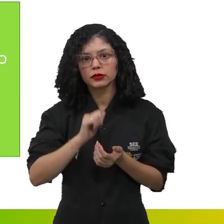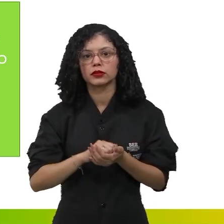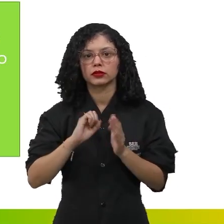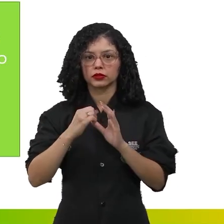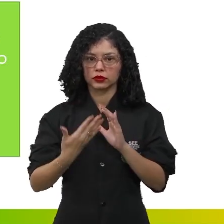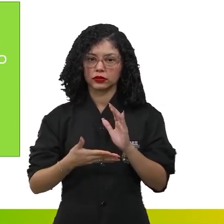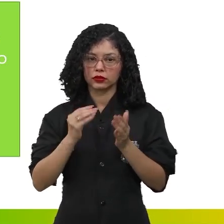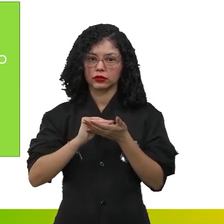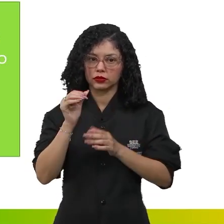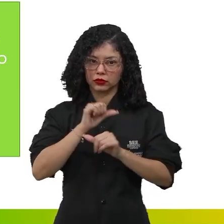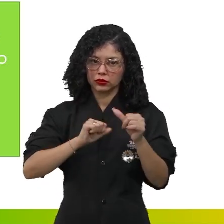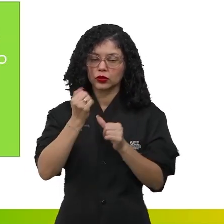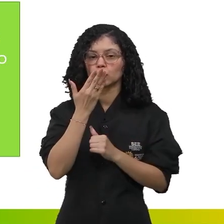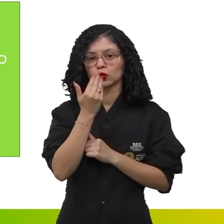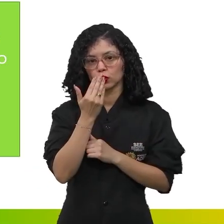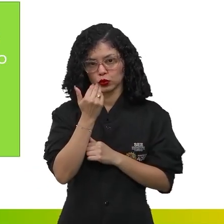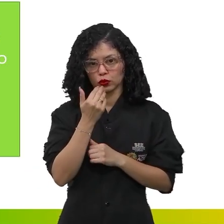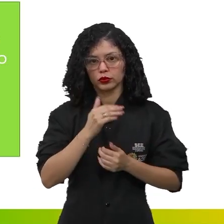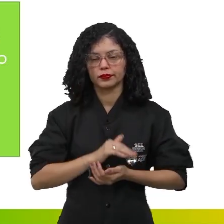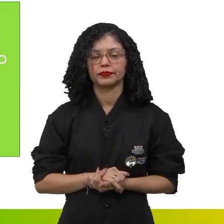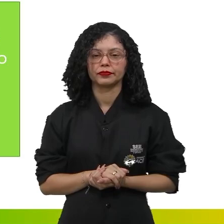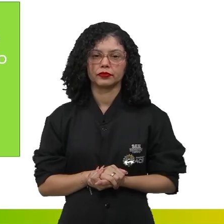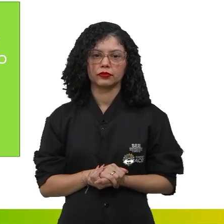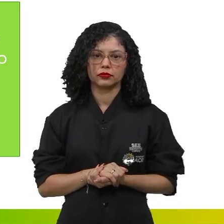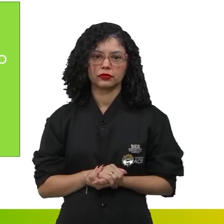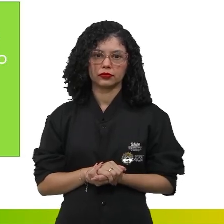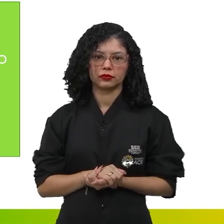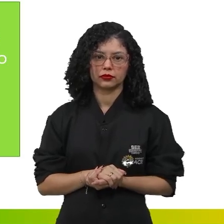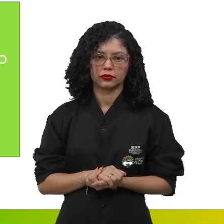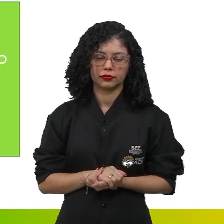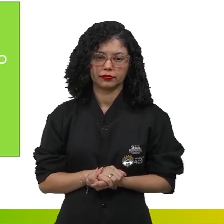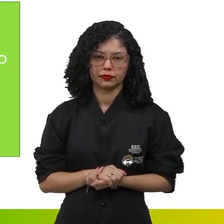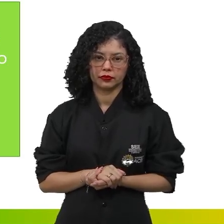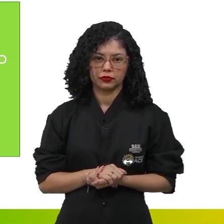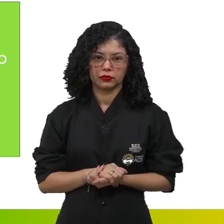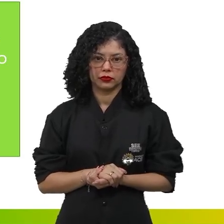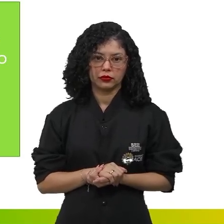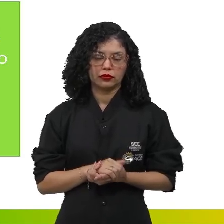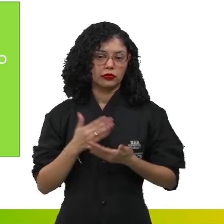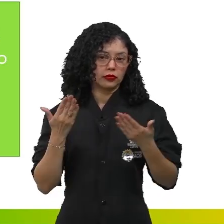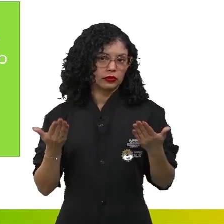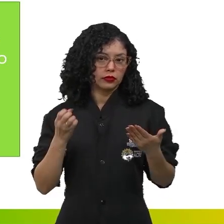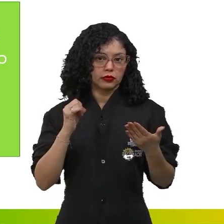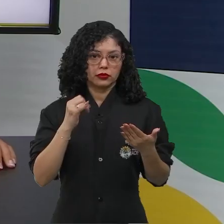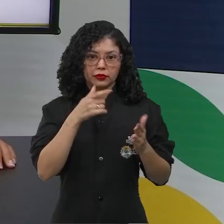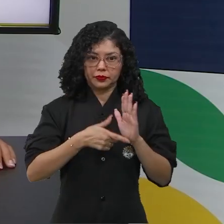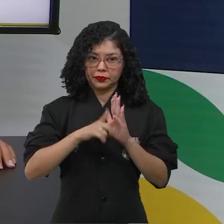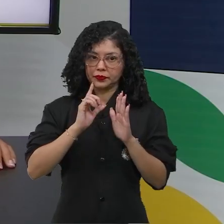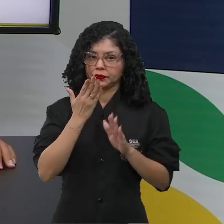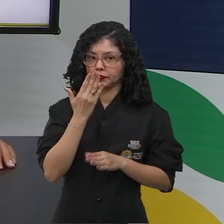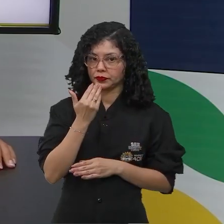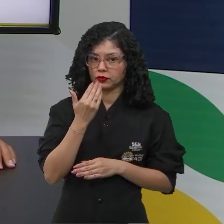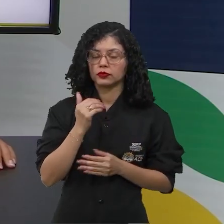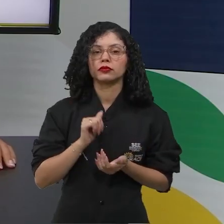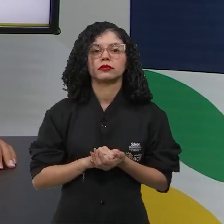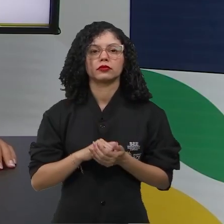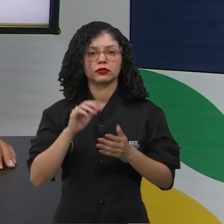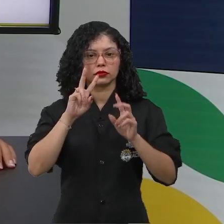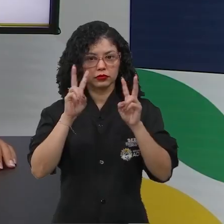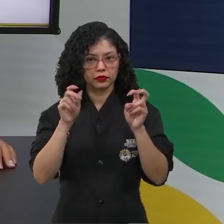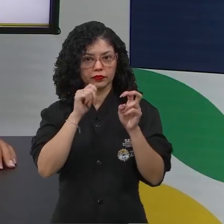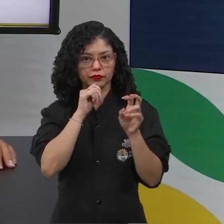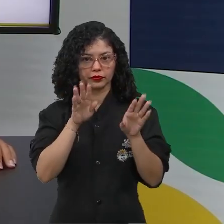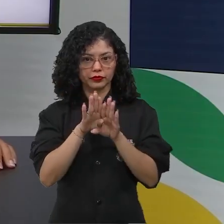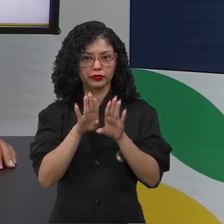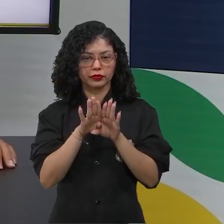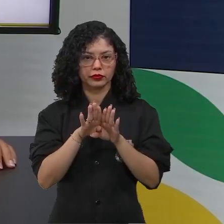caracterizadas pelas alterações profundas no comportamento alimentar. Então, se antes você se alimentava de determinada forma para